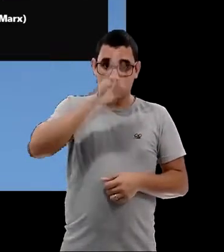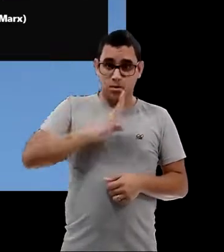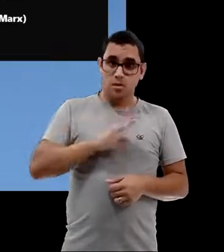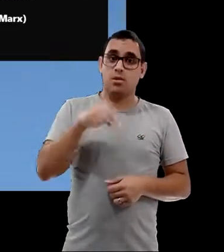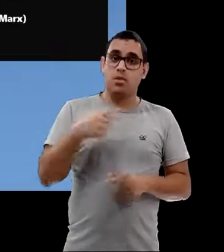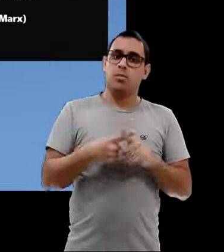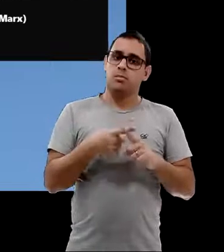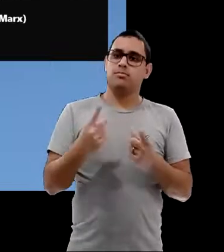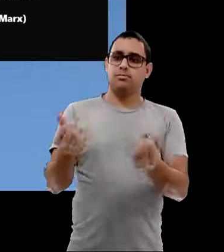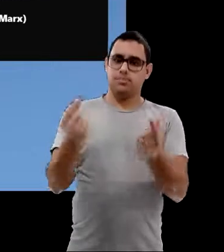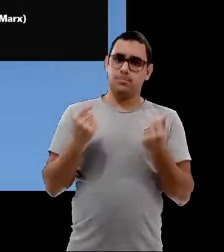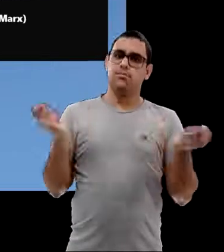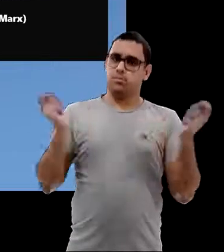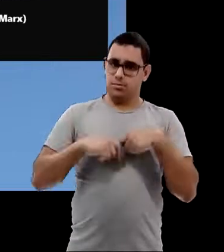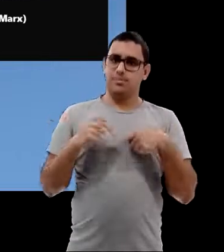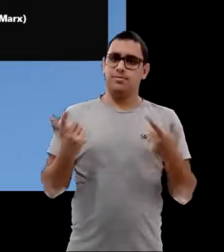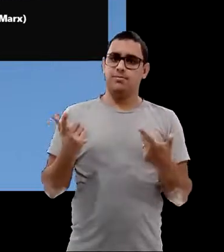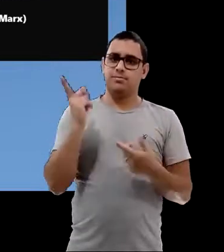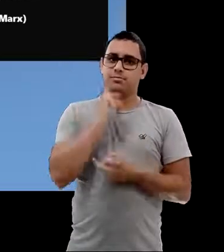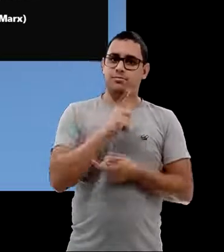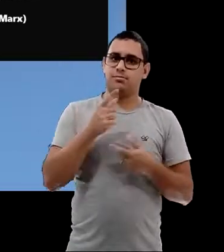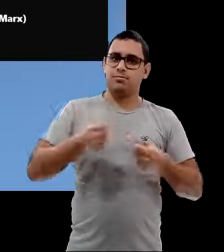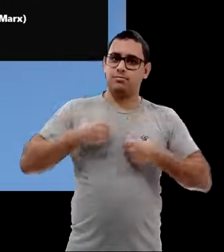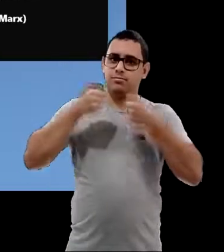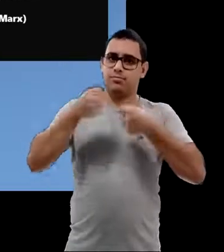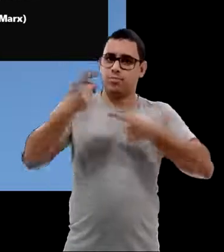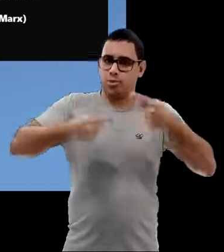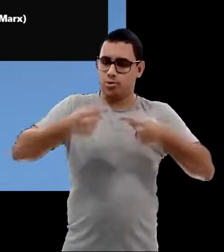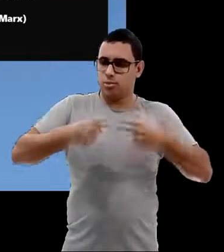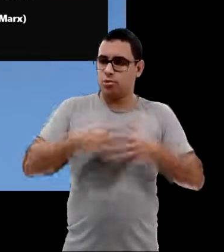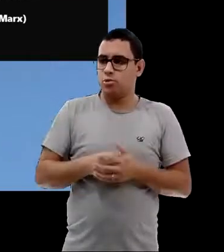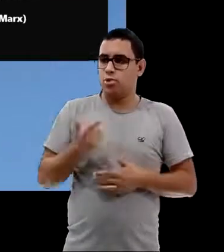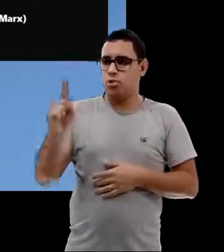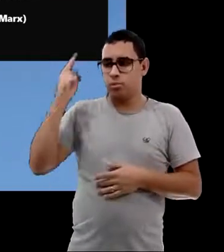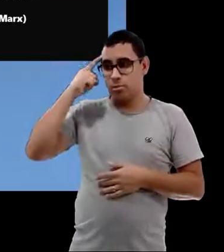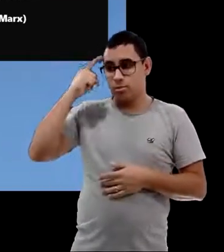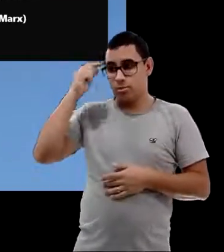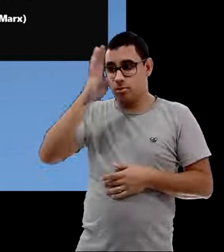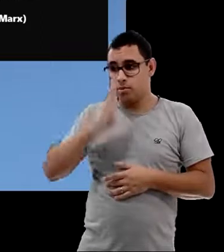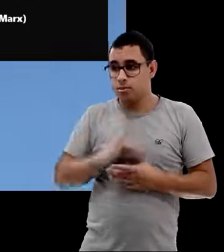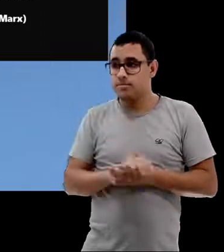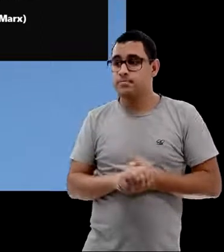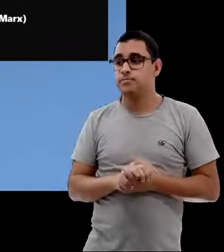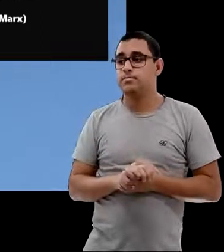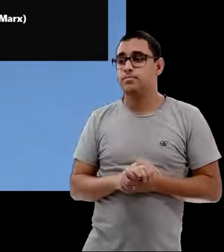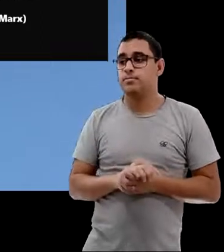é porque também tem recursos para estar no poder. E outro pensador, um brasileiro,